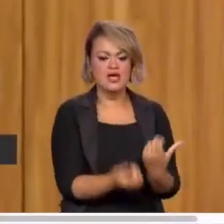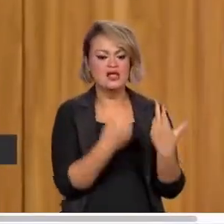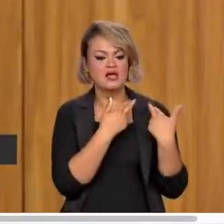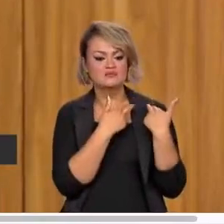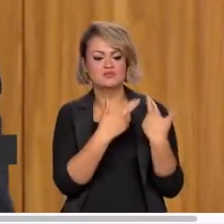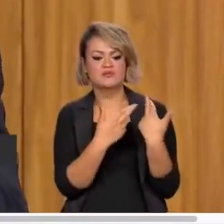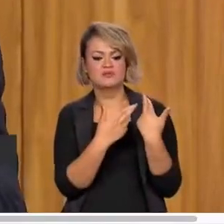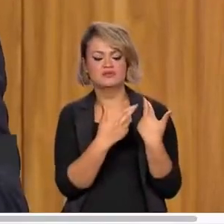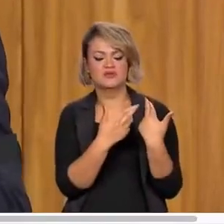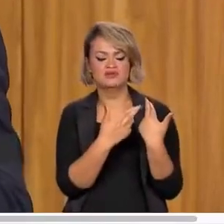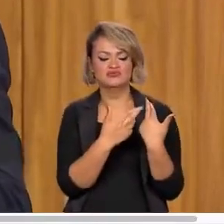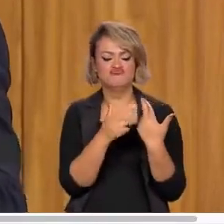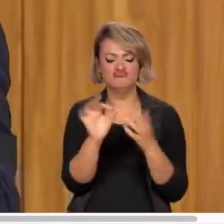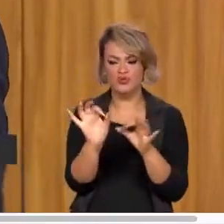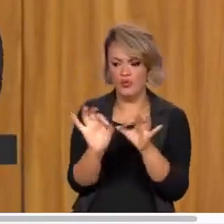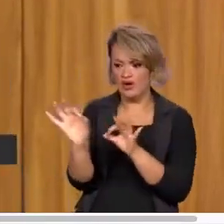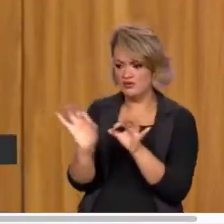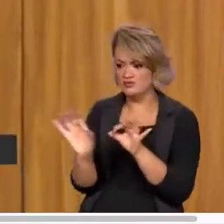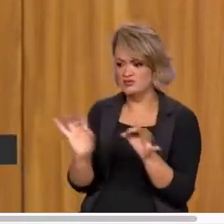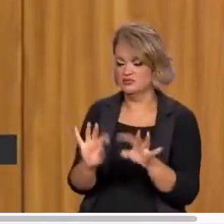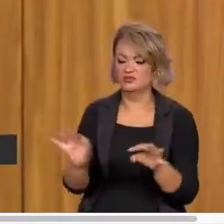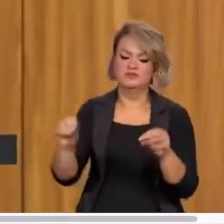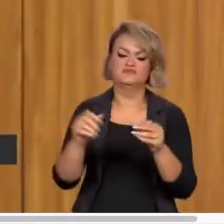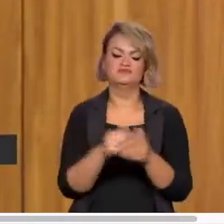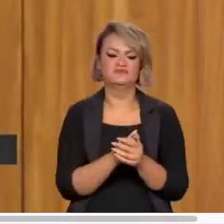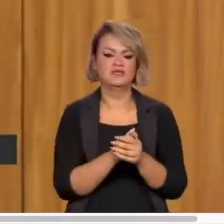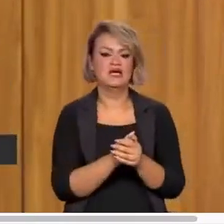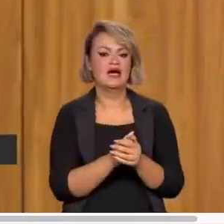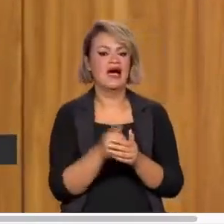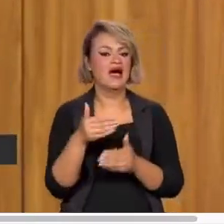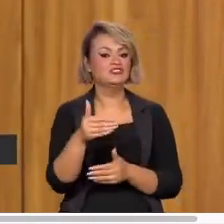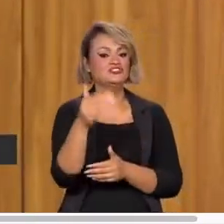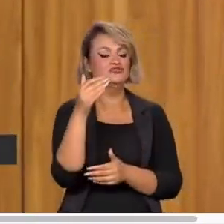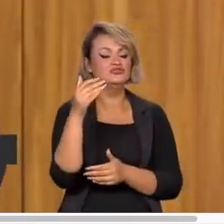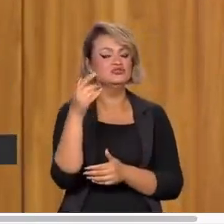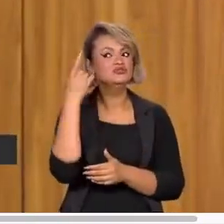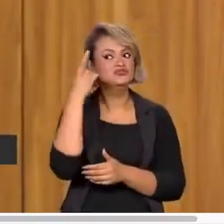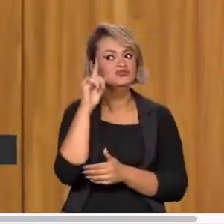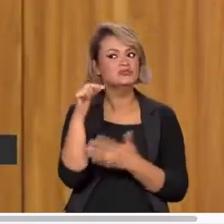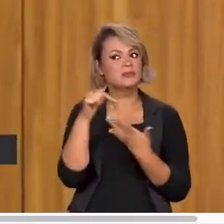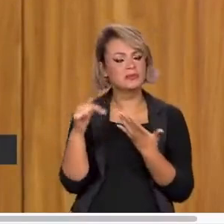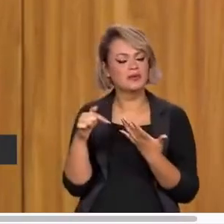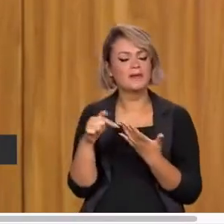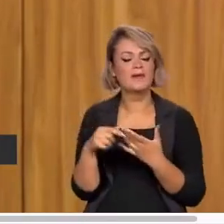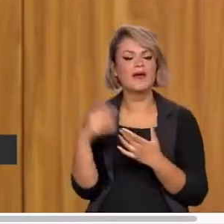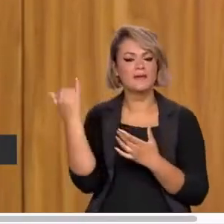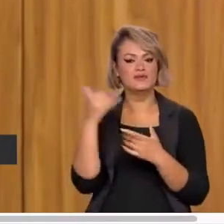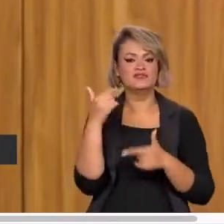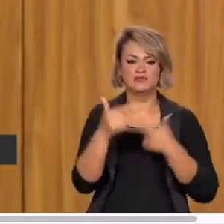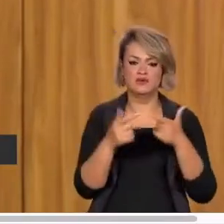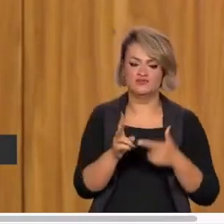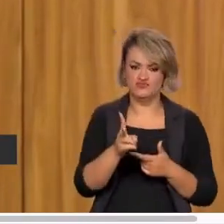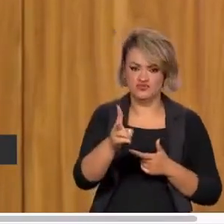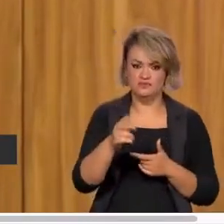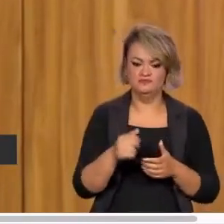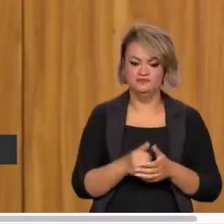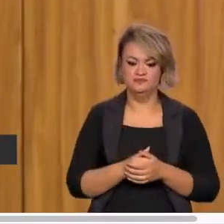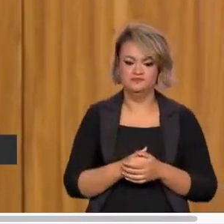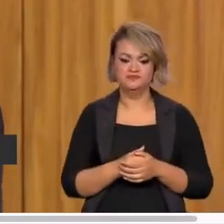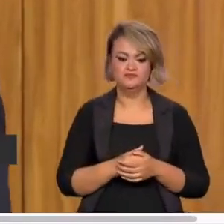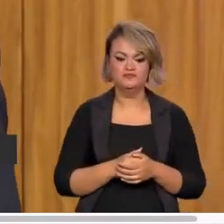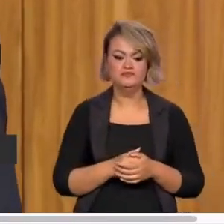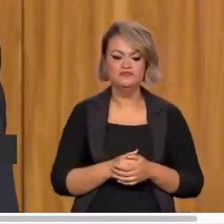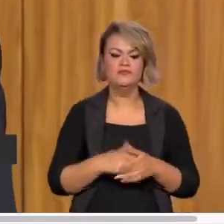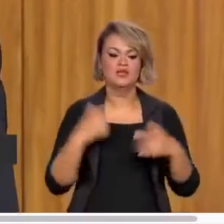por essa situação temos algumas datas a percorrer é importante que esse trabalho continue e